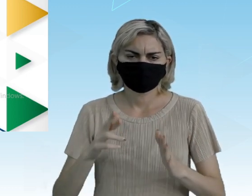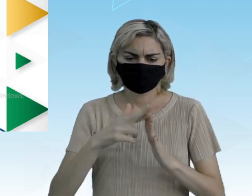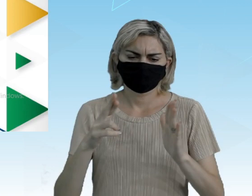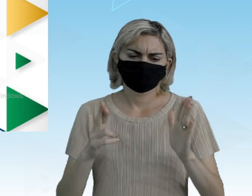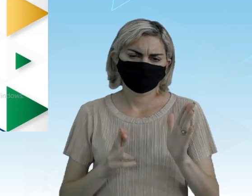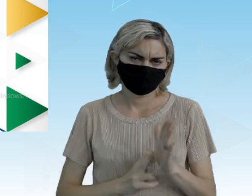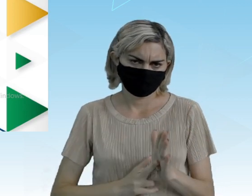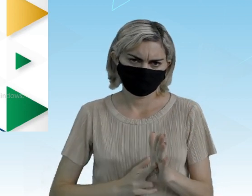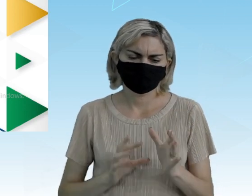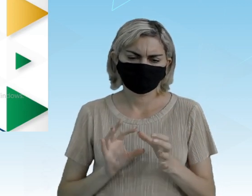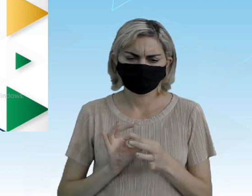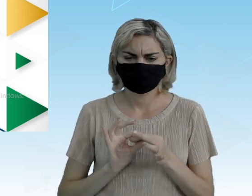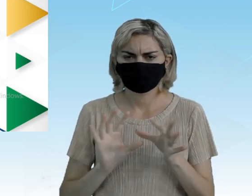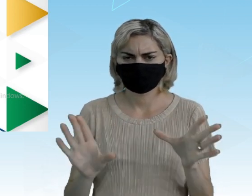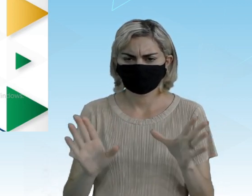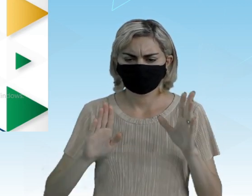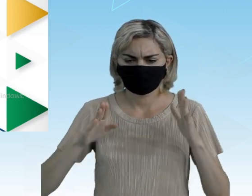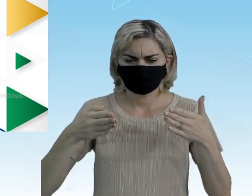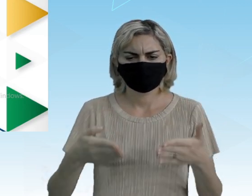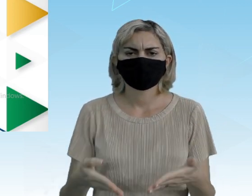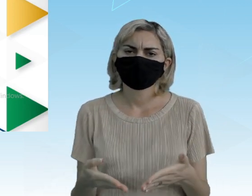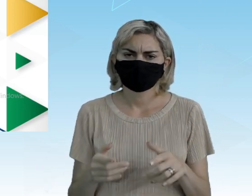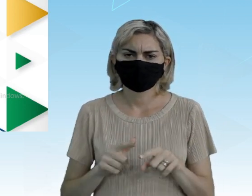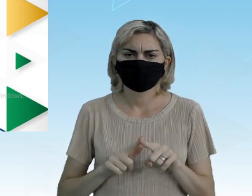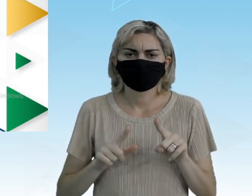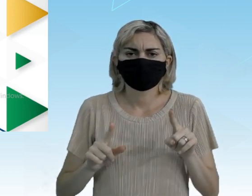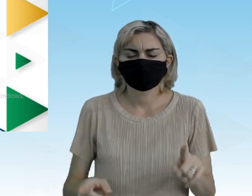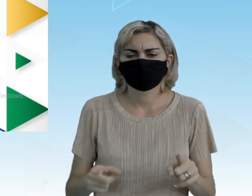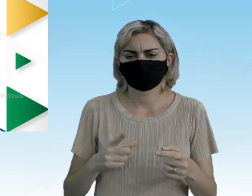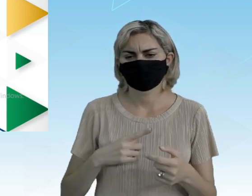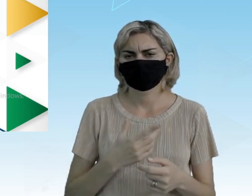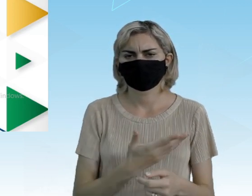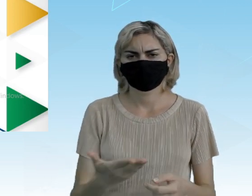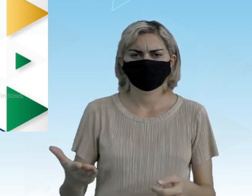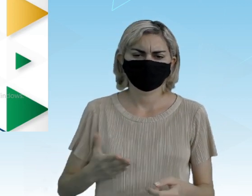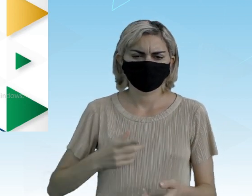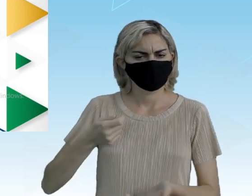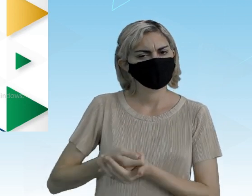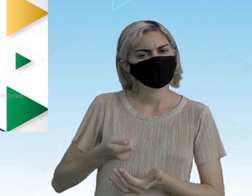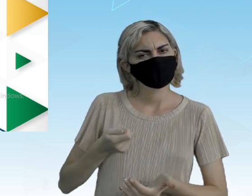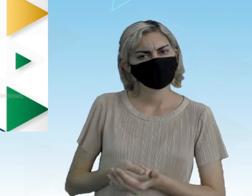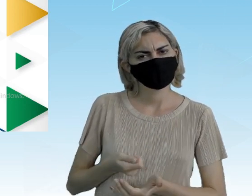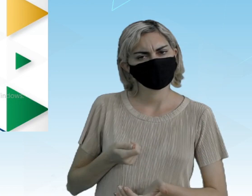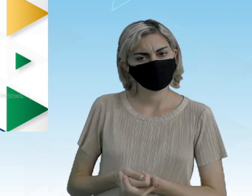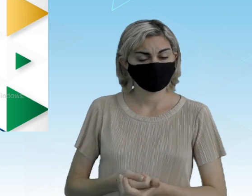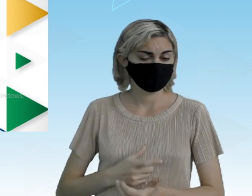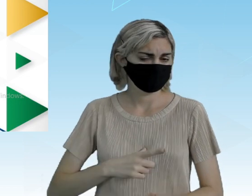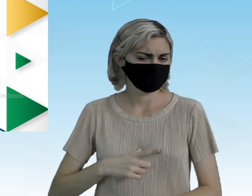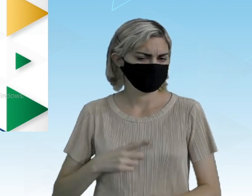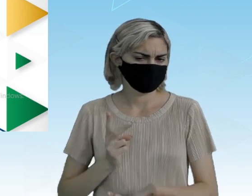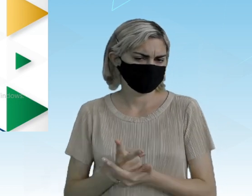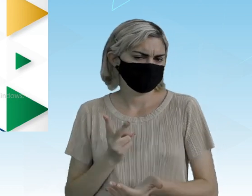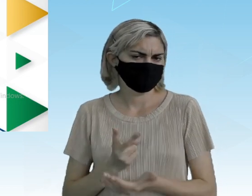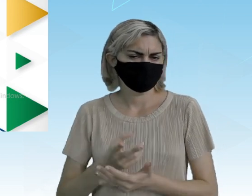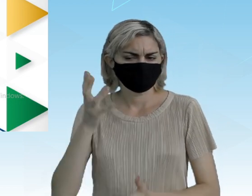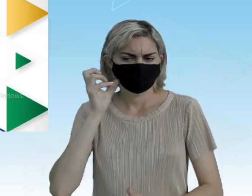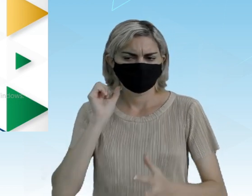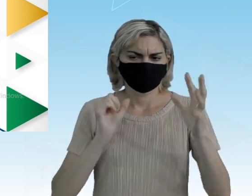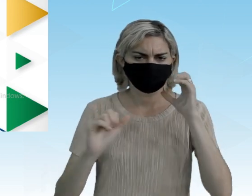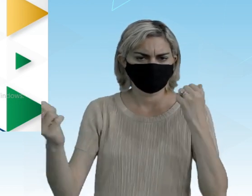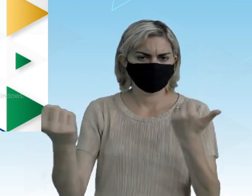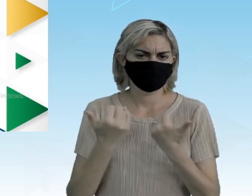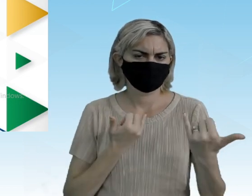regras livremente consentidas, mas absolutamente obrigatórias. Eu sempre escuto pelos meus